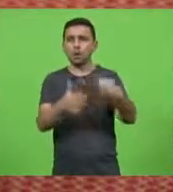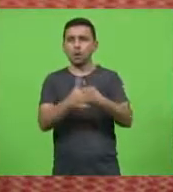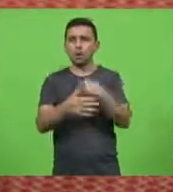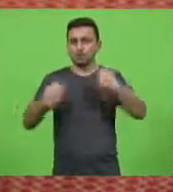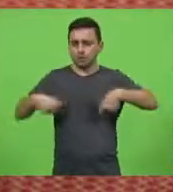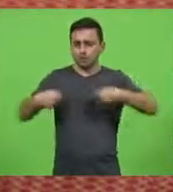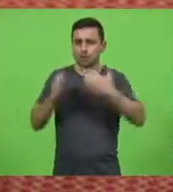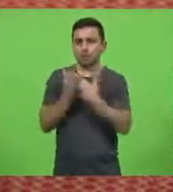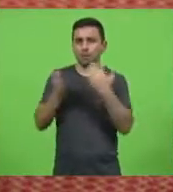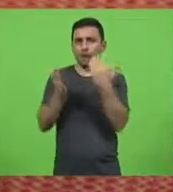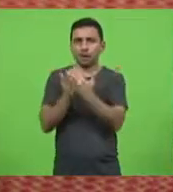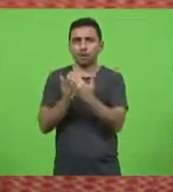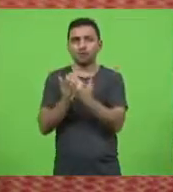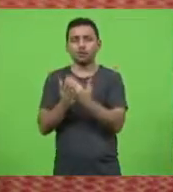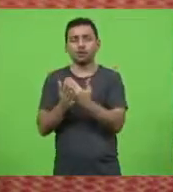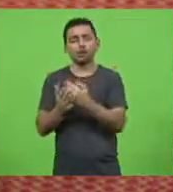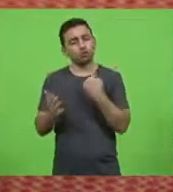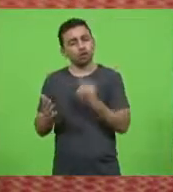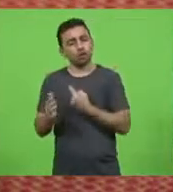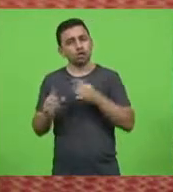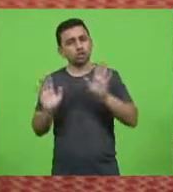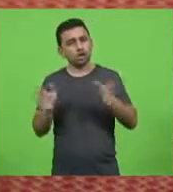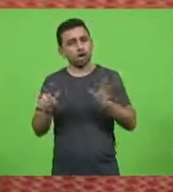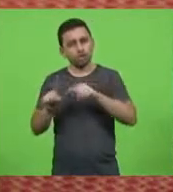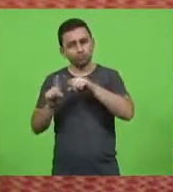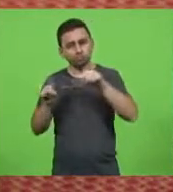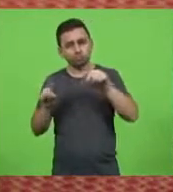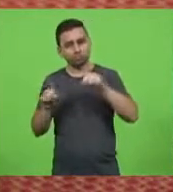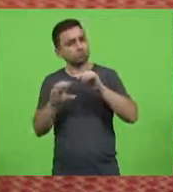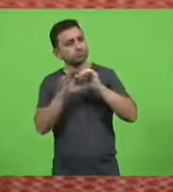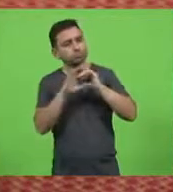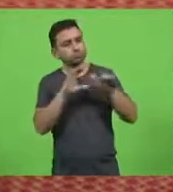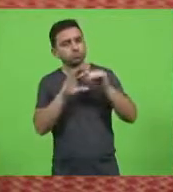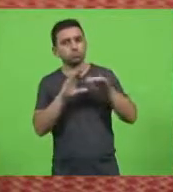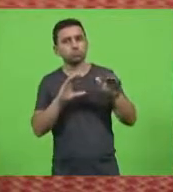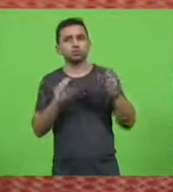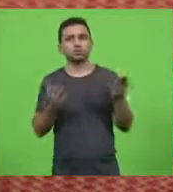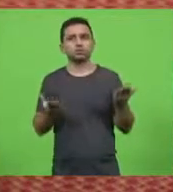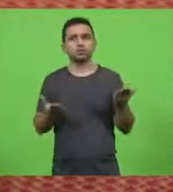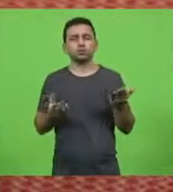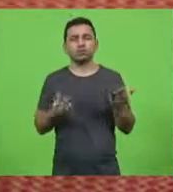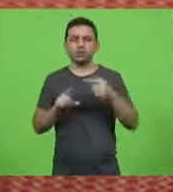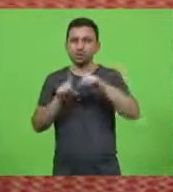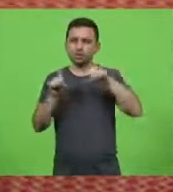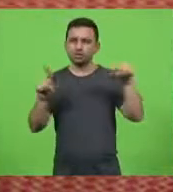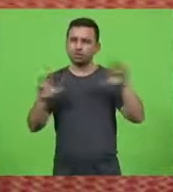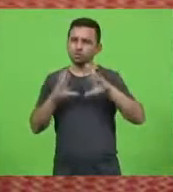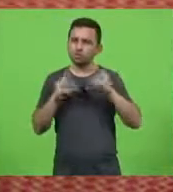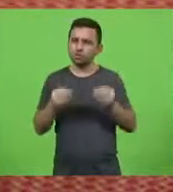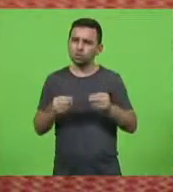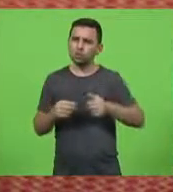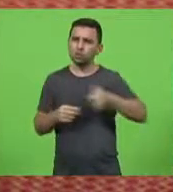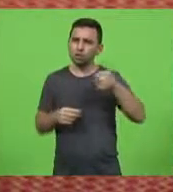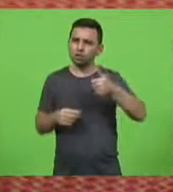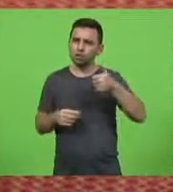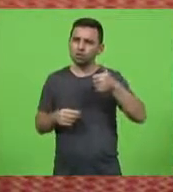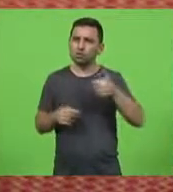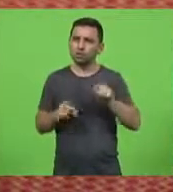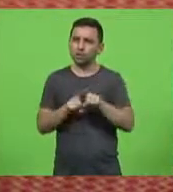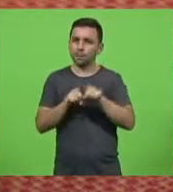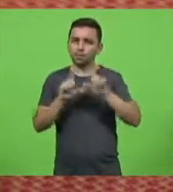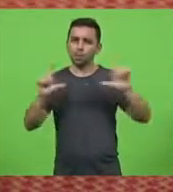tal. Nós temos usado. Então, se pudesse mandar tanto as estatísticas quanto o quadro